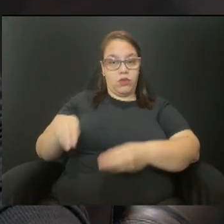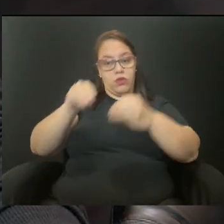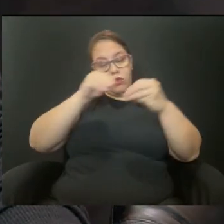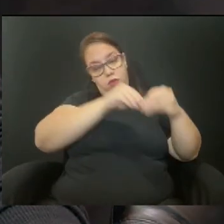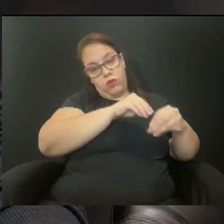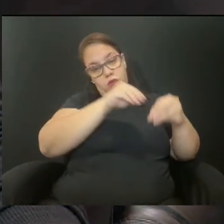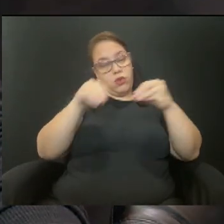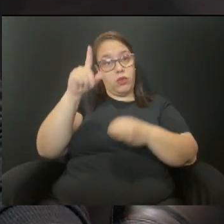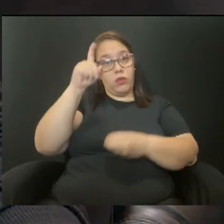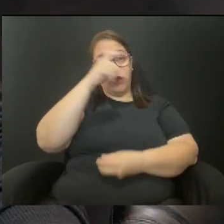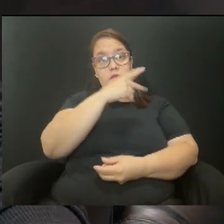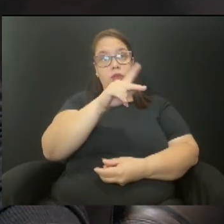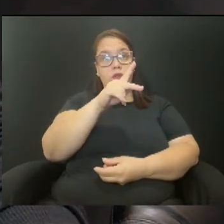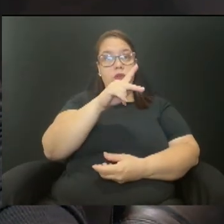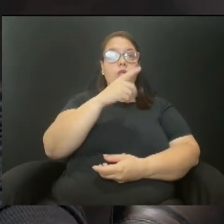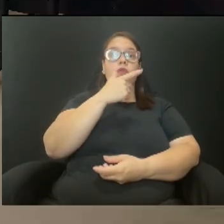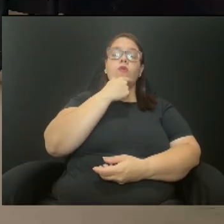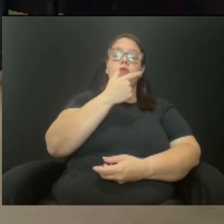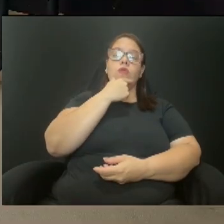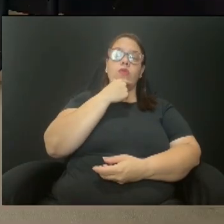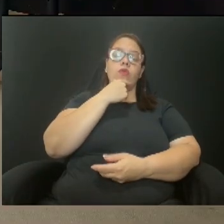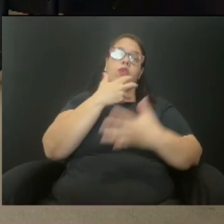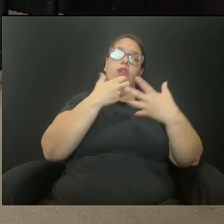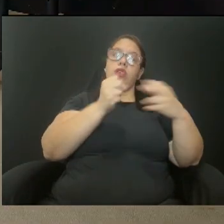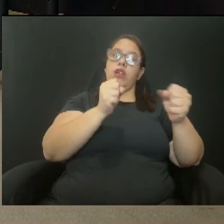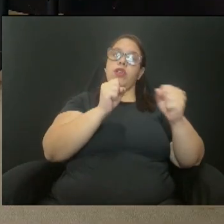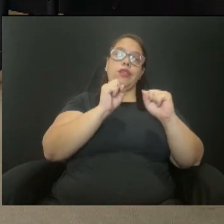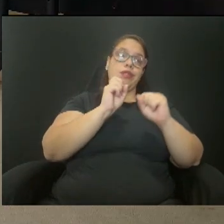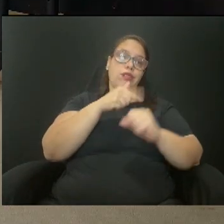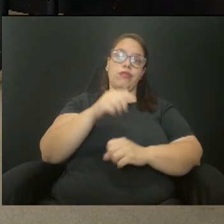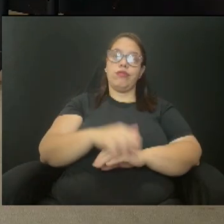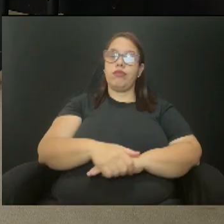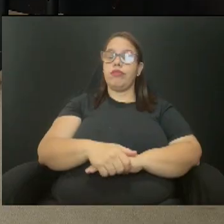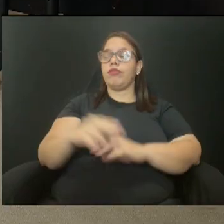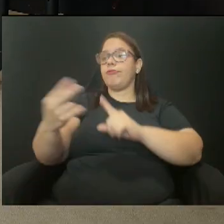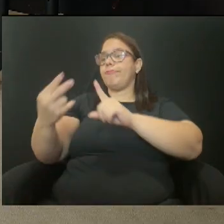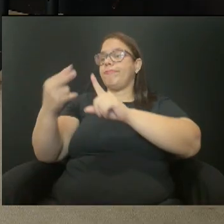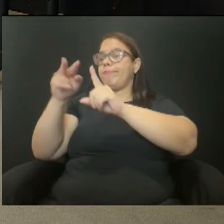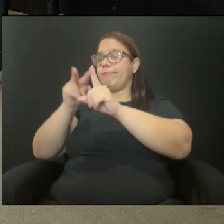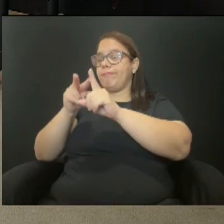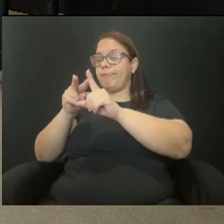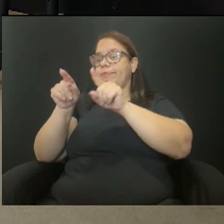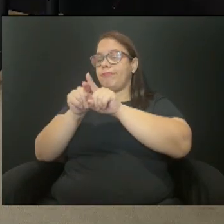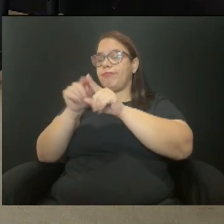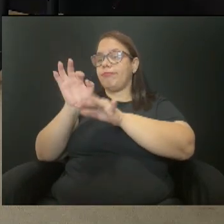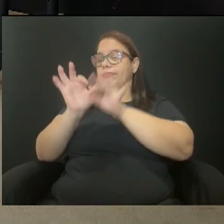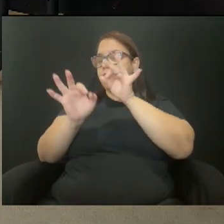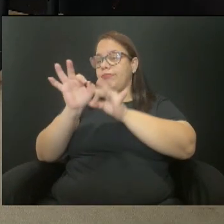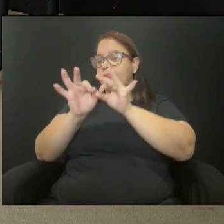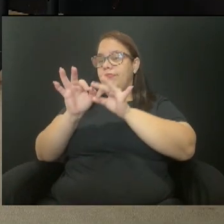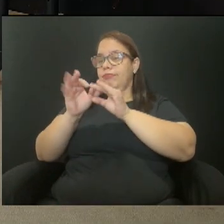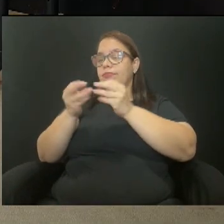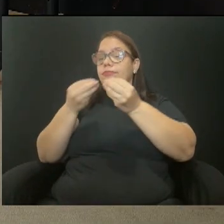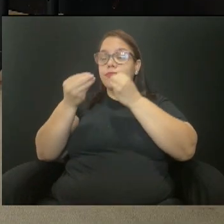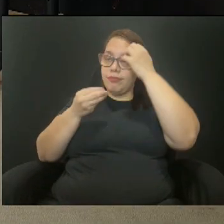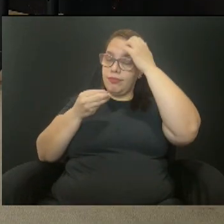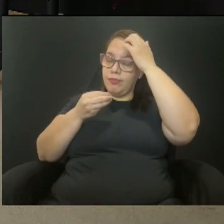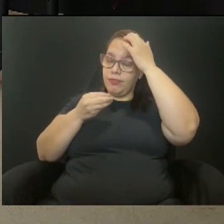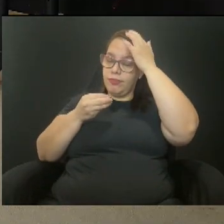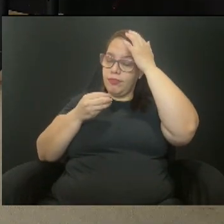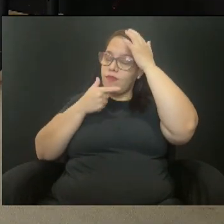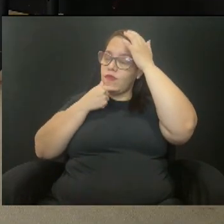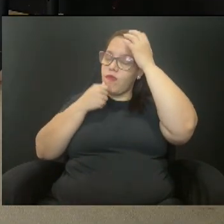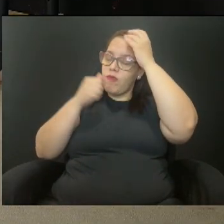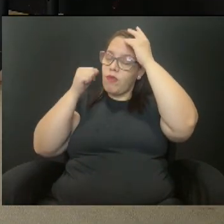para homens que se jogam. E é isso. Agora, do ponto de vista também jurídico, como tanto esse homem e essa mulher,